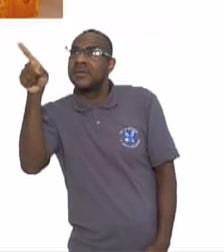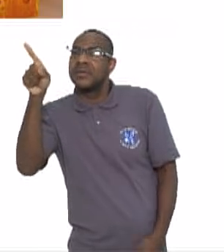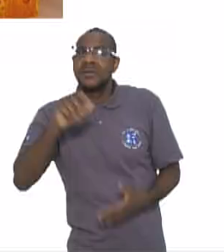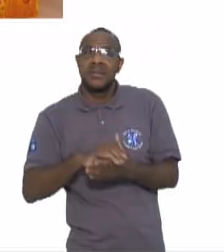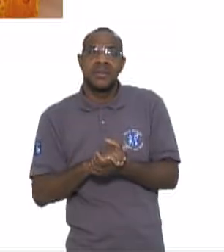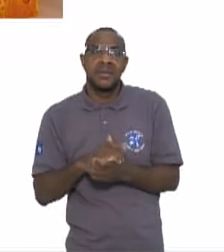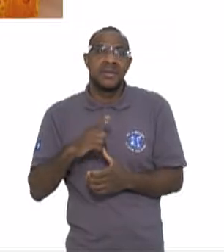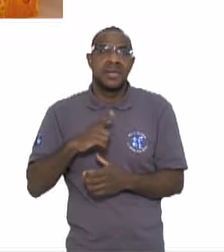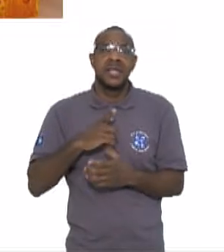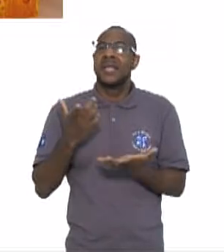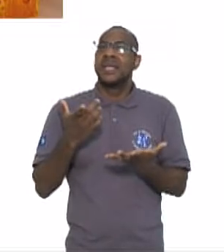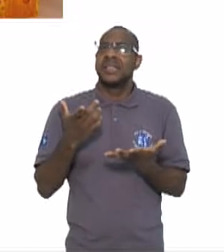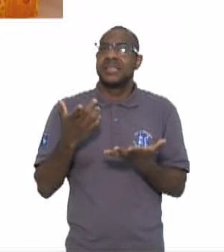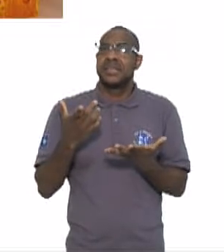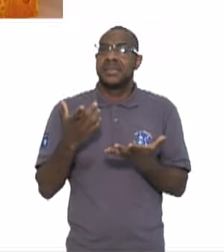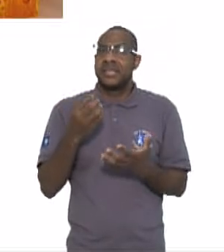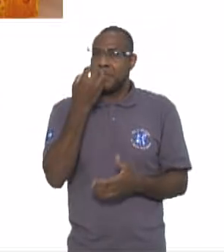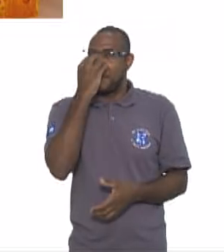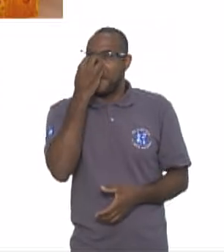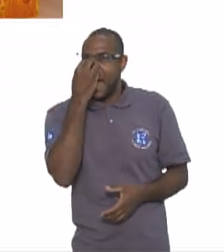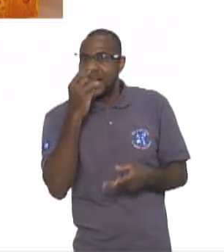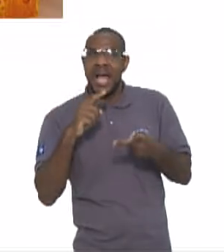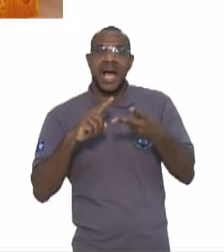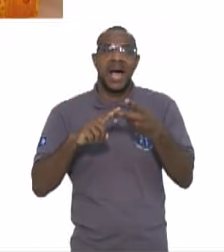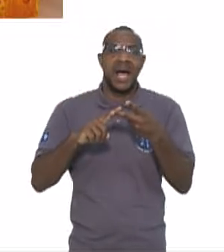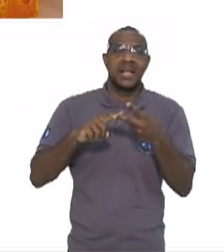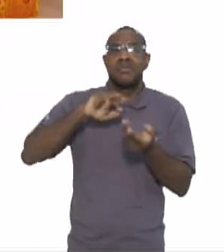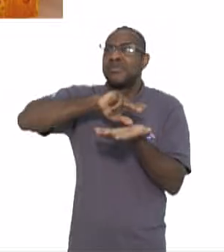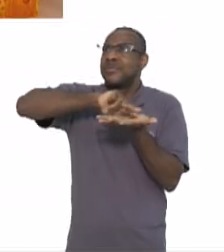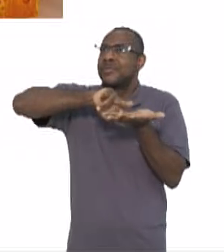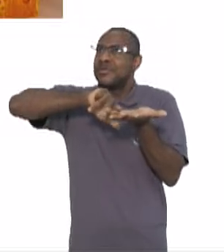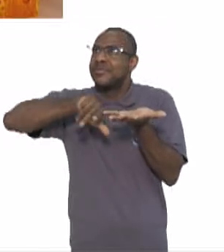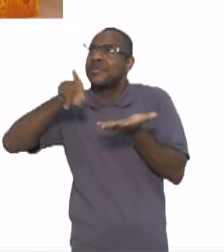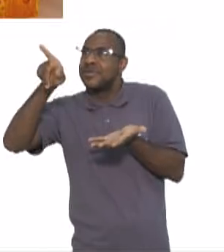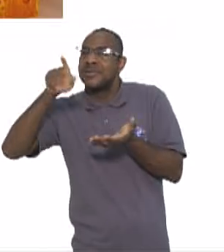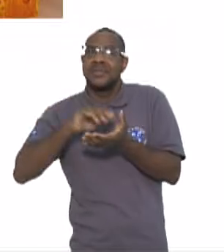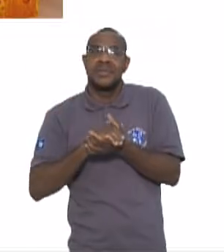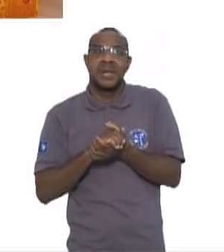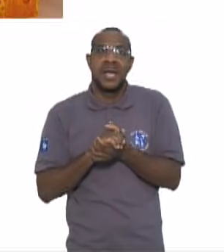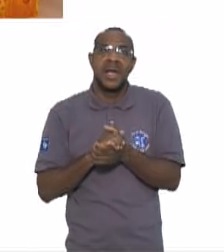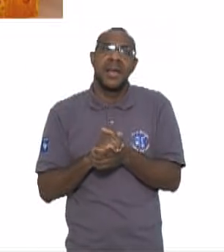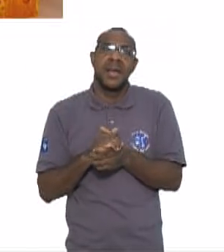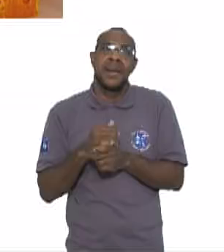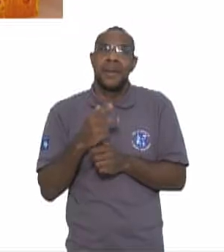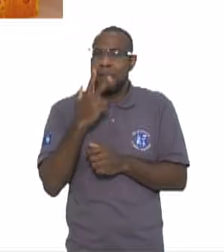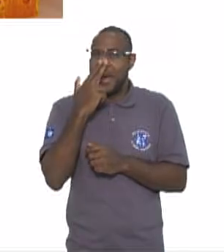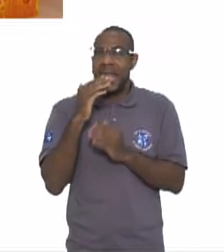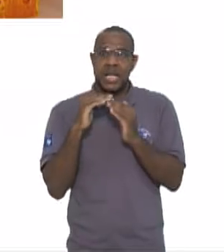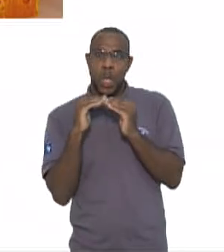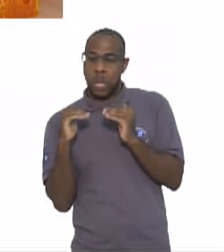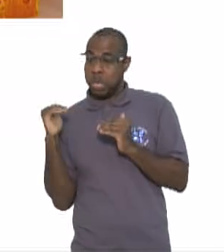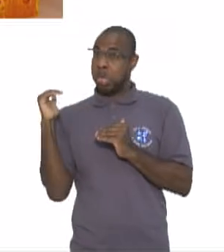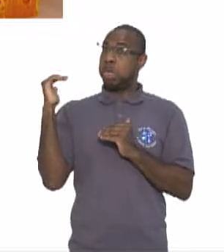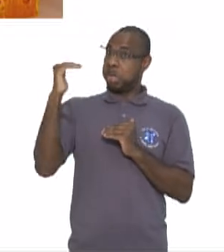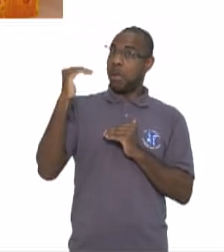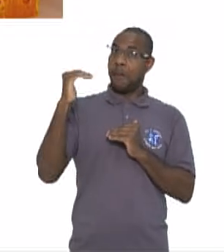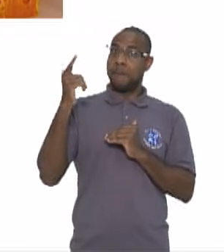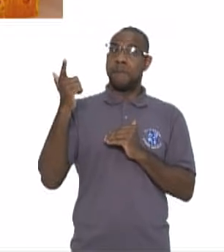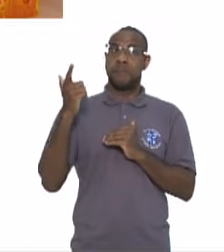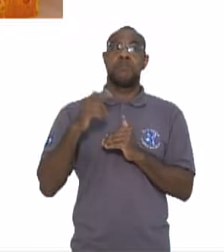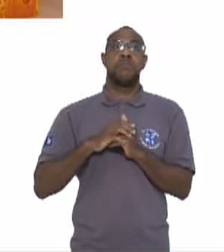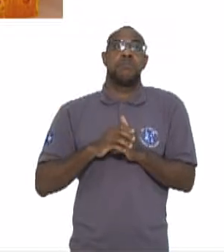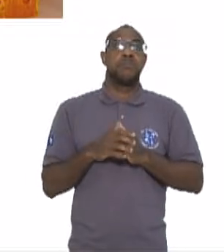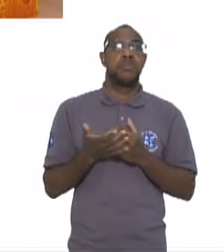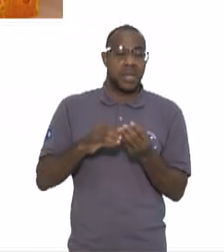tem palhaços. Todos eles estão colocados como se fossem totens, né? Então eles misturam